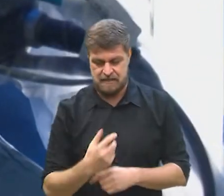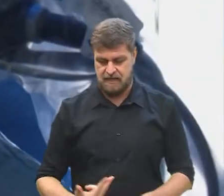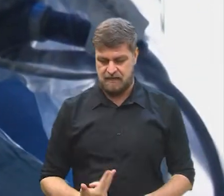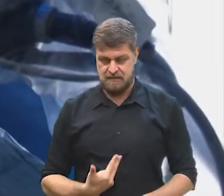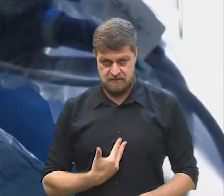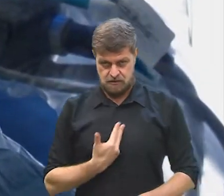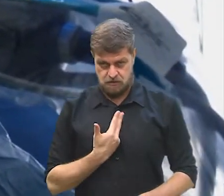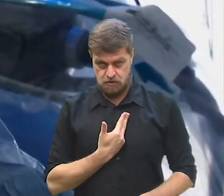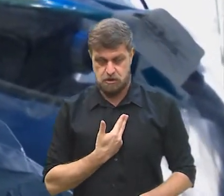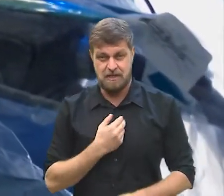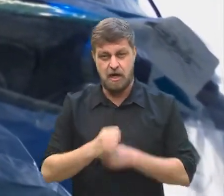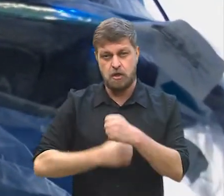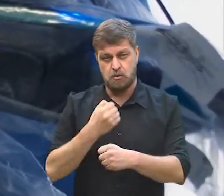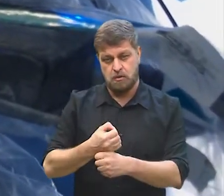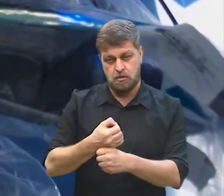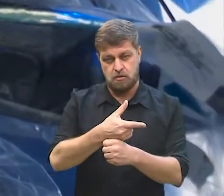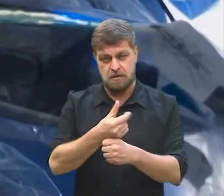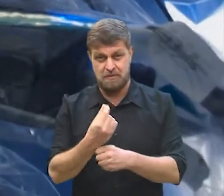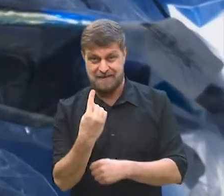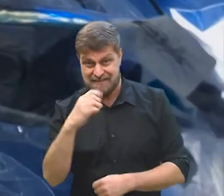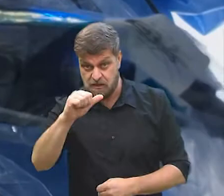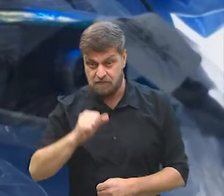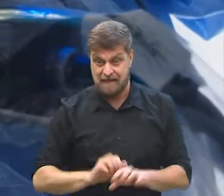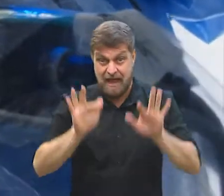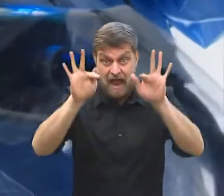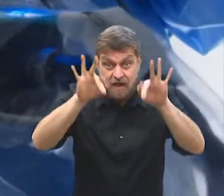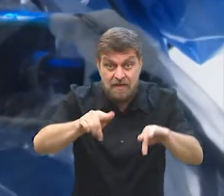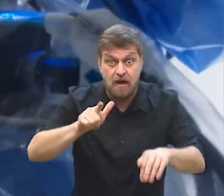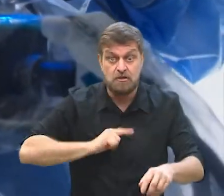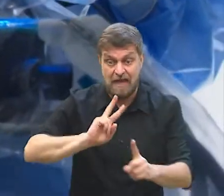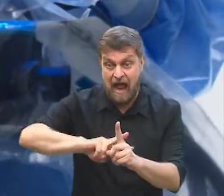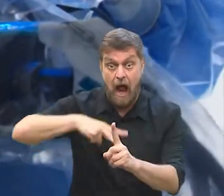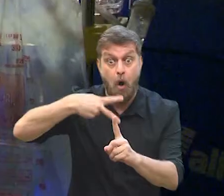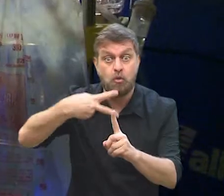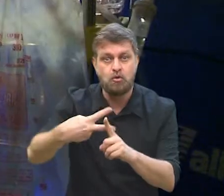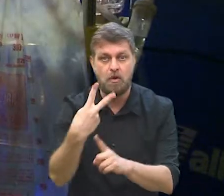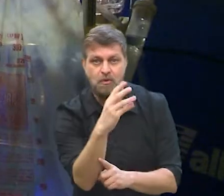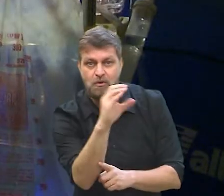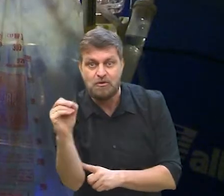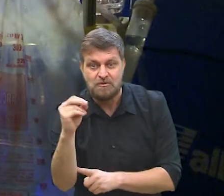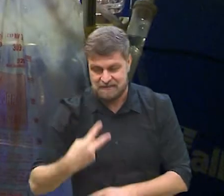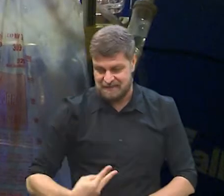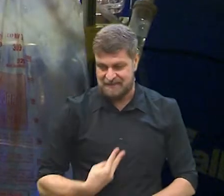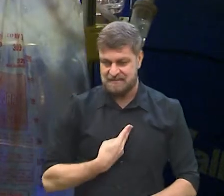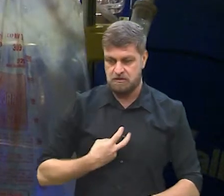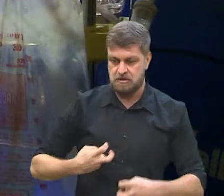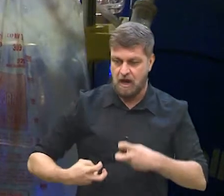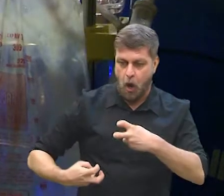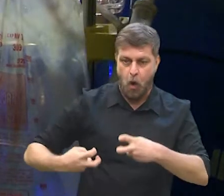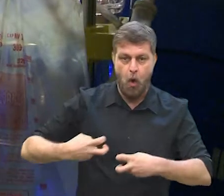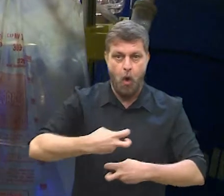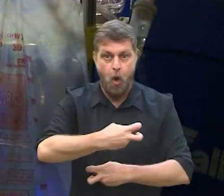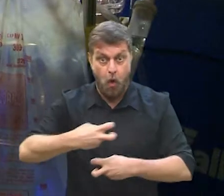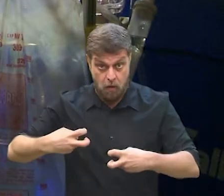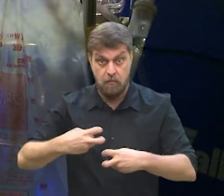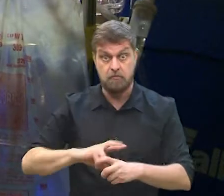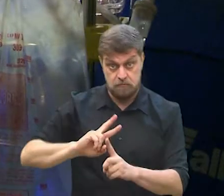em 2019. Mas no final de 2019, nós tínhamos realizado 200 cirurgias robóticas. Nossa, dobrou